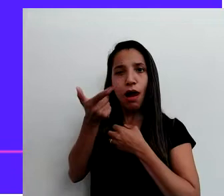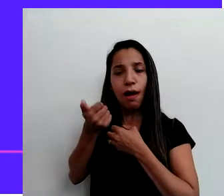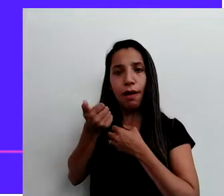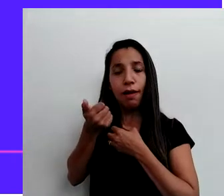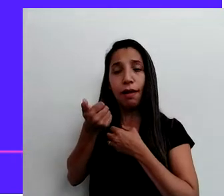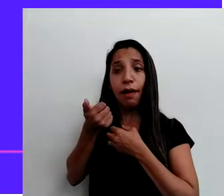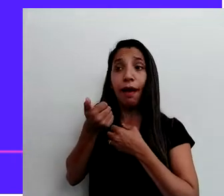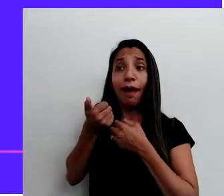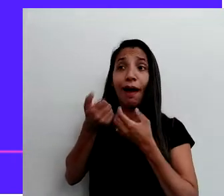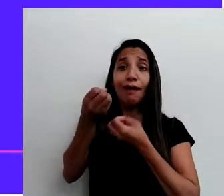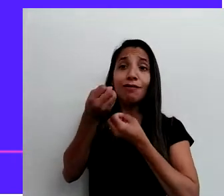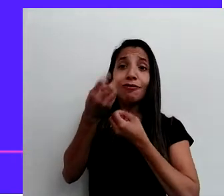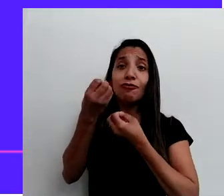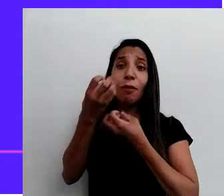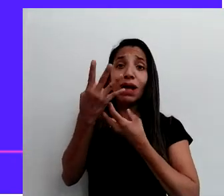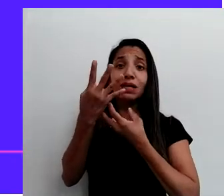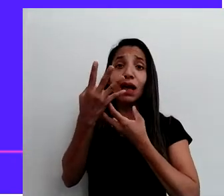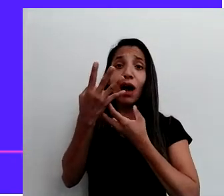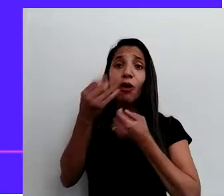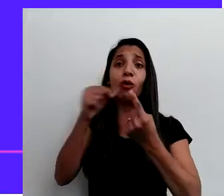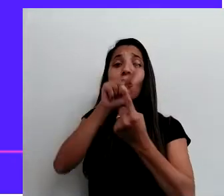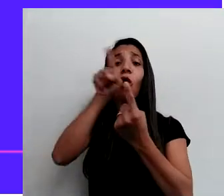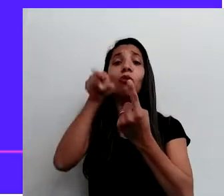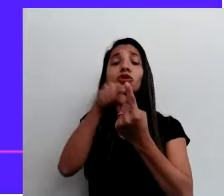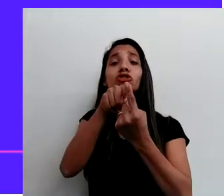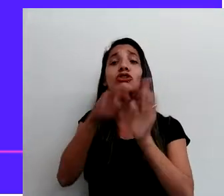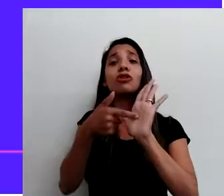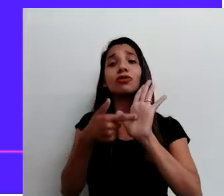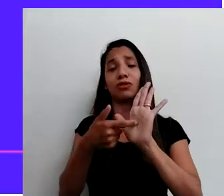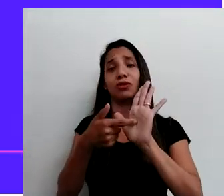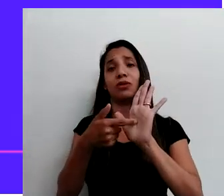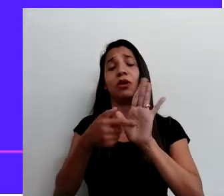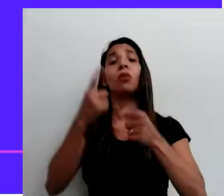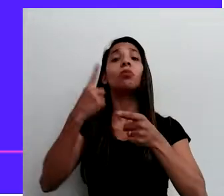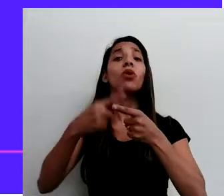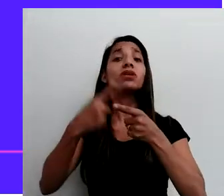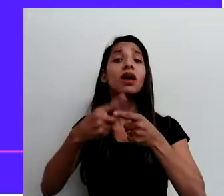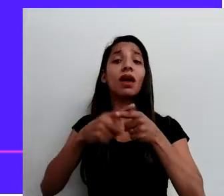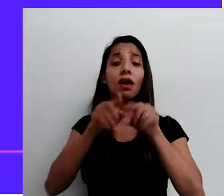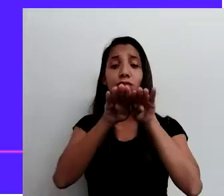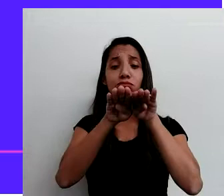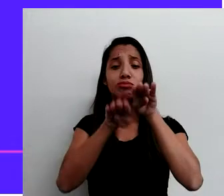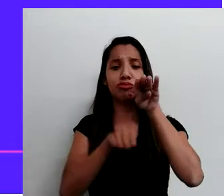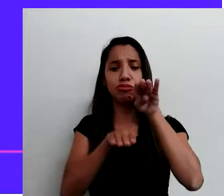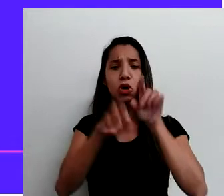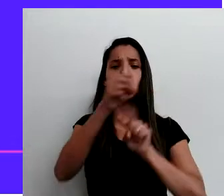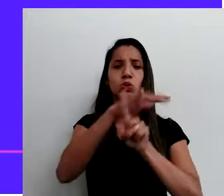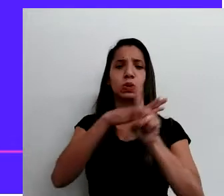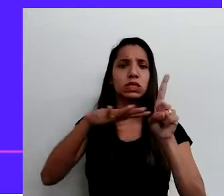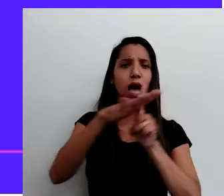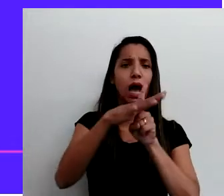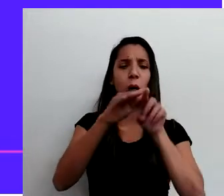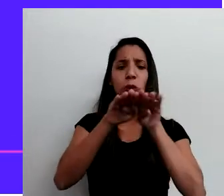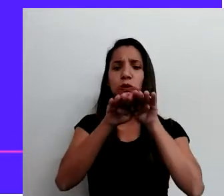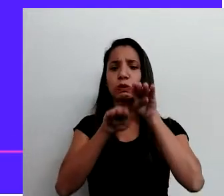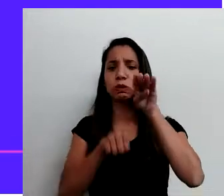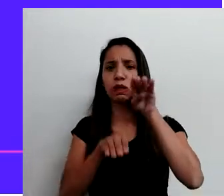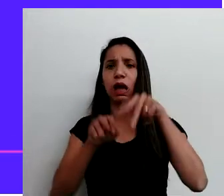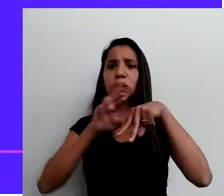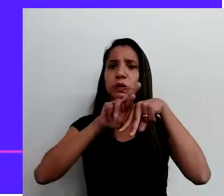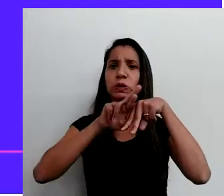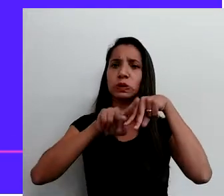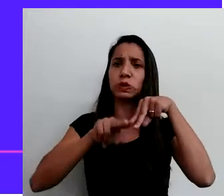desigualdade educacional, racial, econômica, de gênero, tem para a sociedade como um todo.